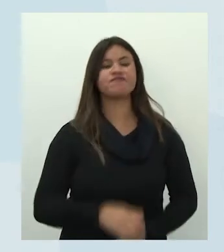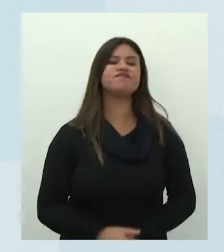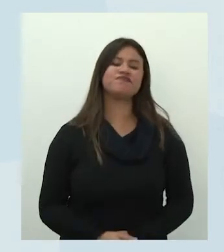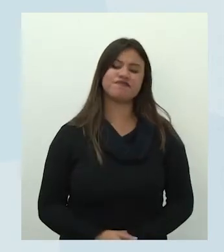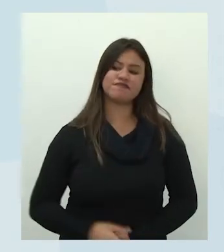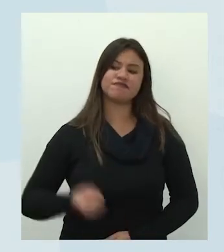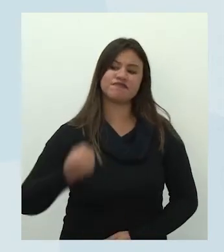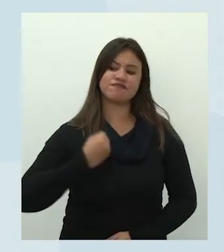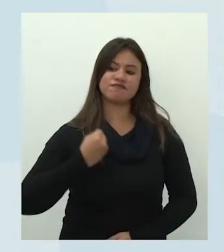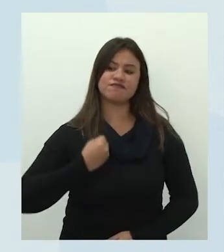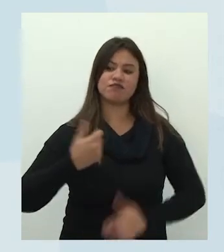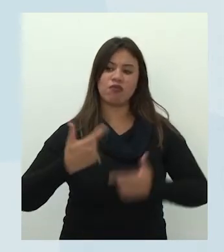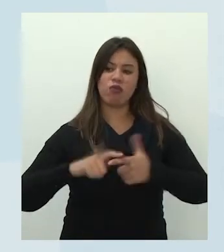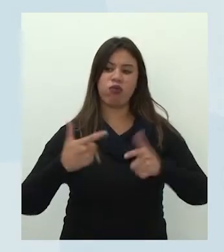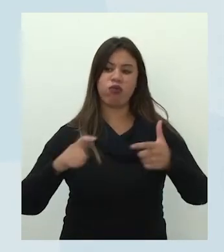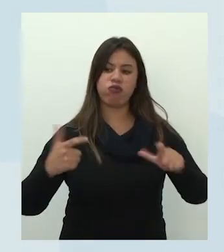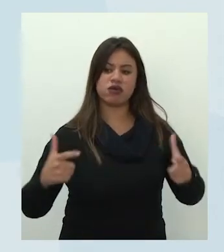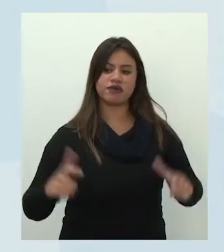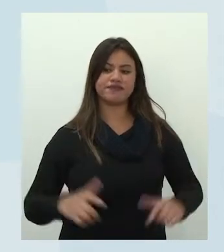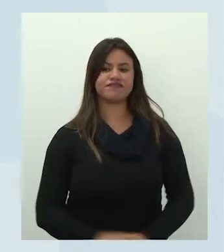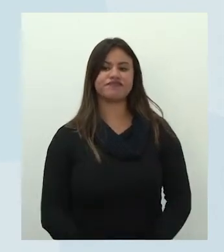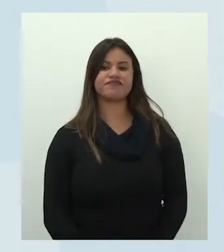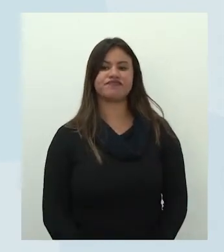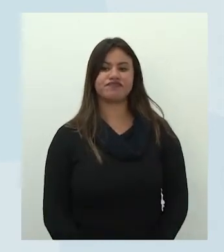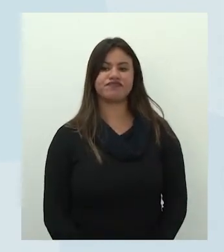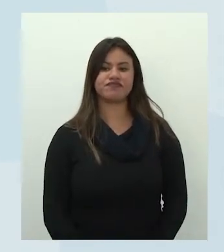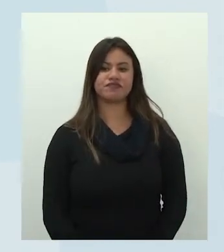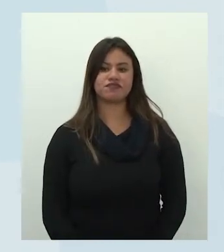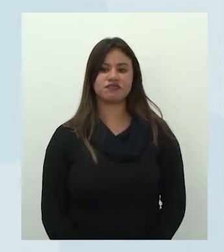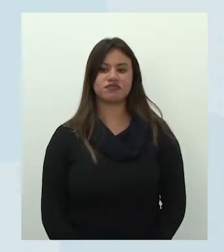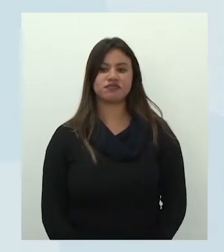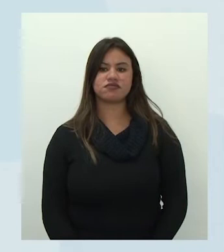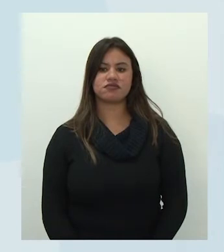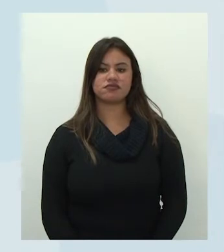grande mesmo. Próximo, por favor.